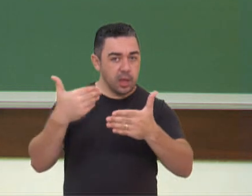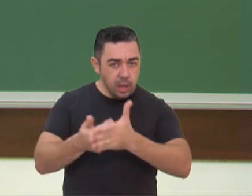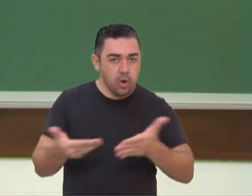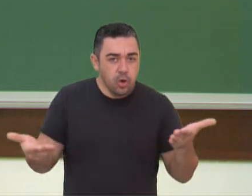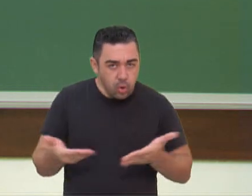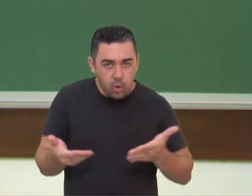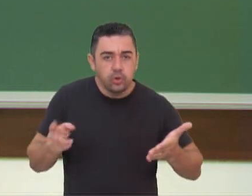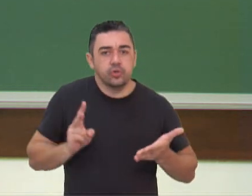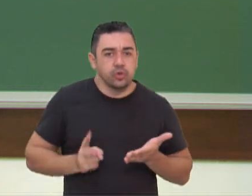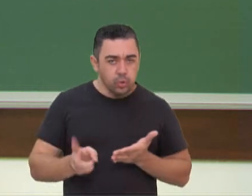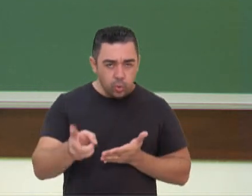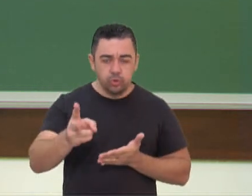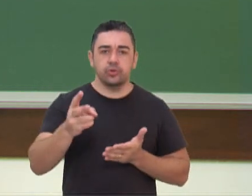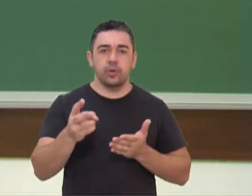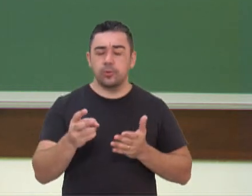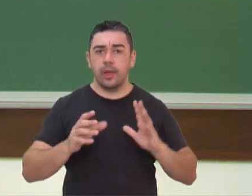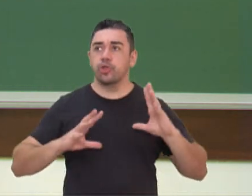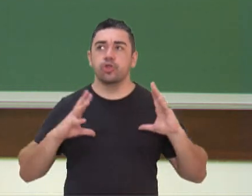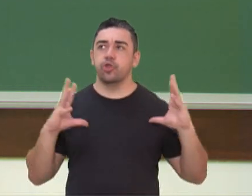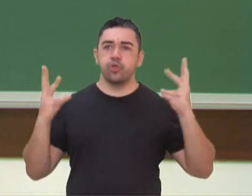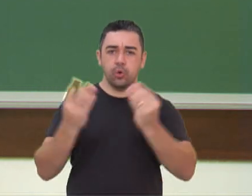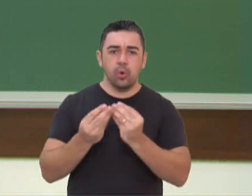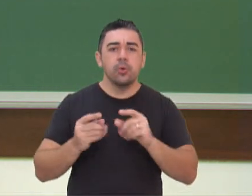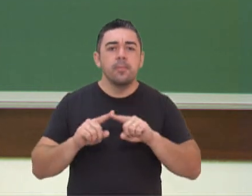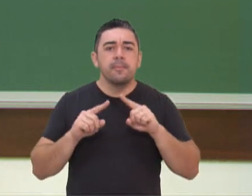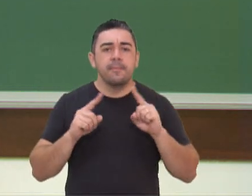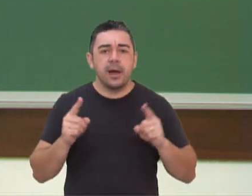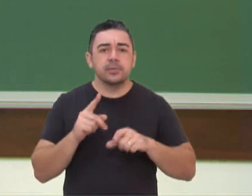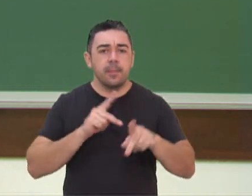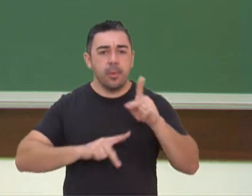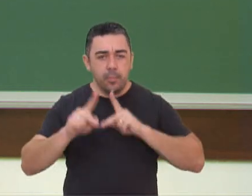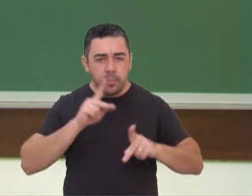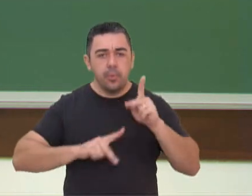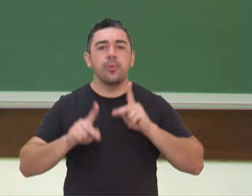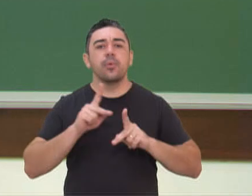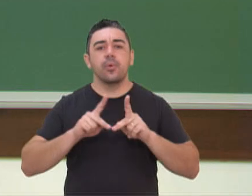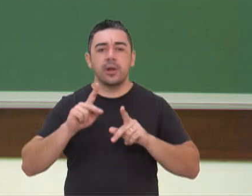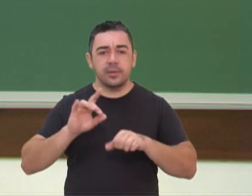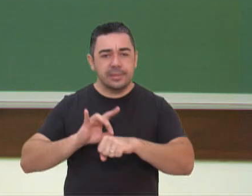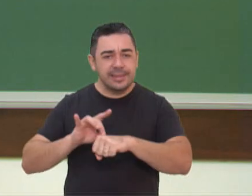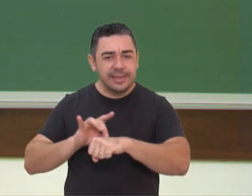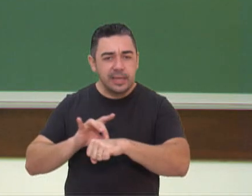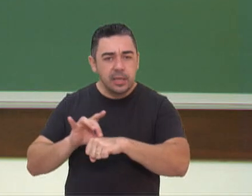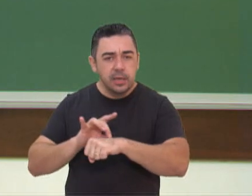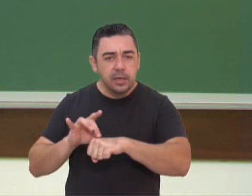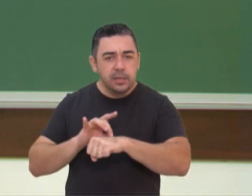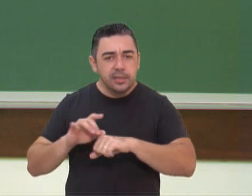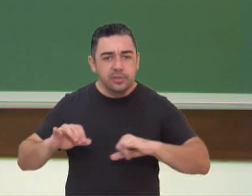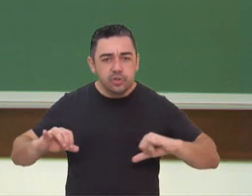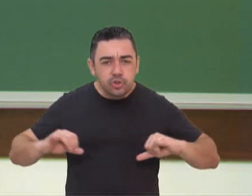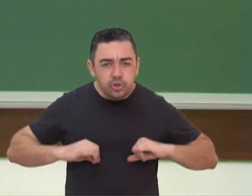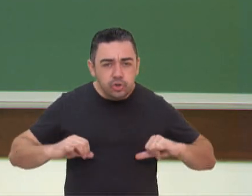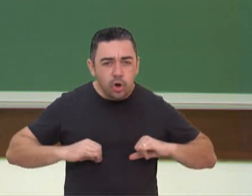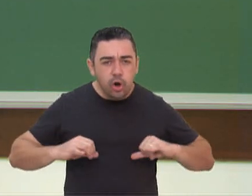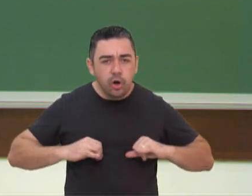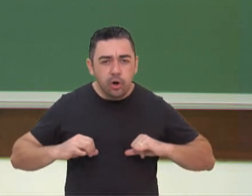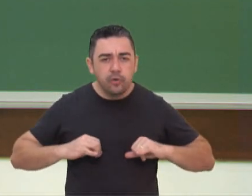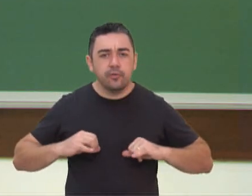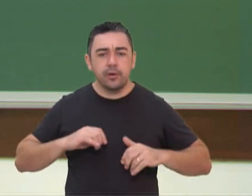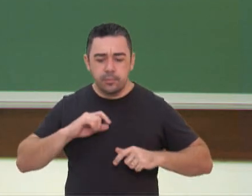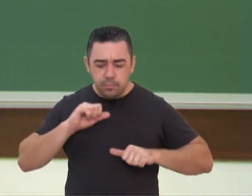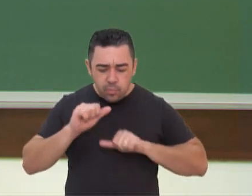condições precárias. Não toda, mas a população negra ainda sofre para sair desse patamar